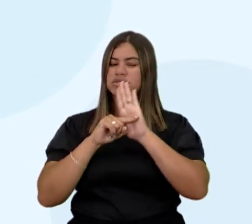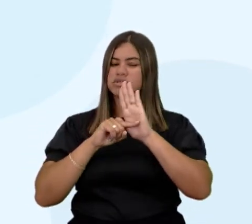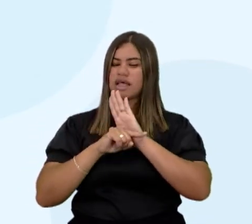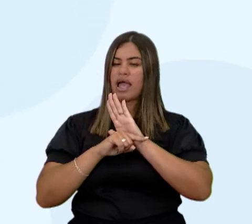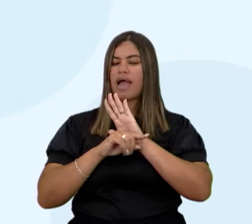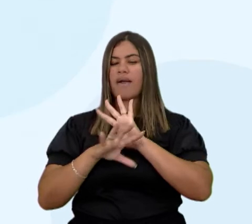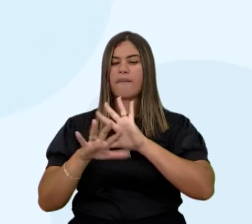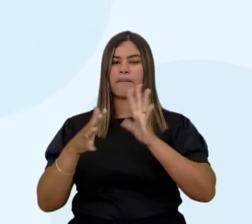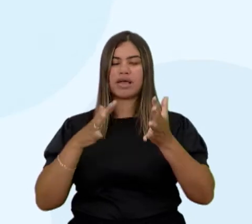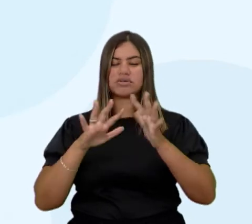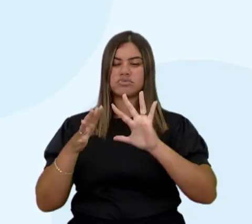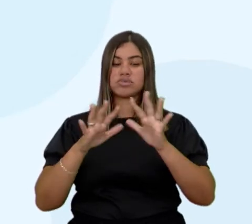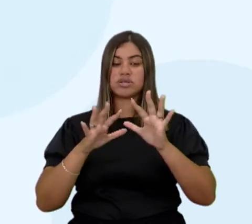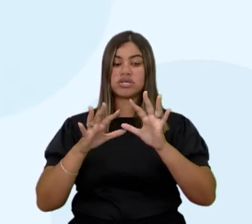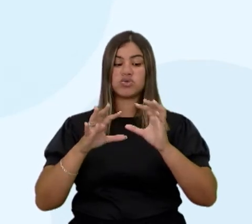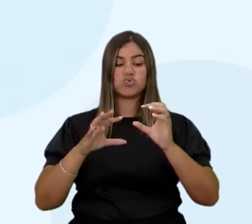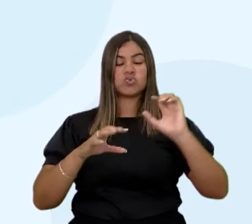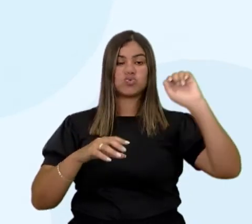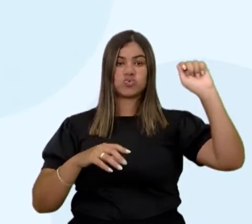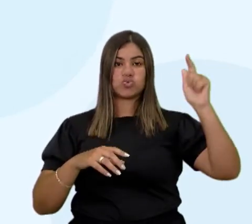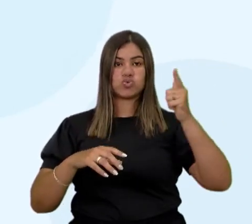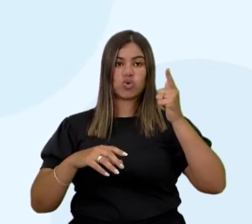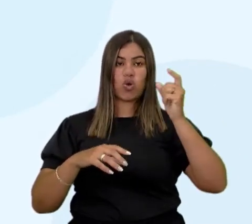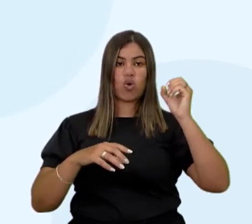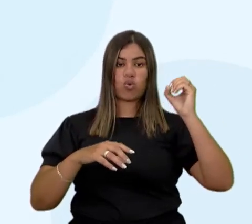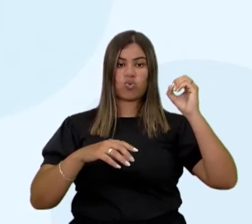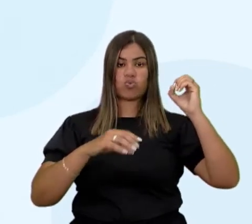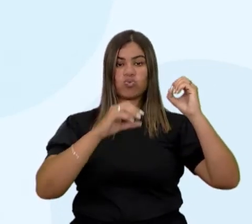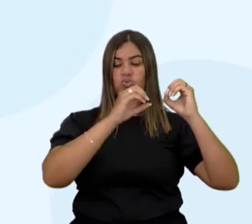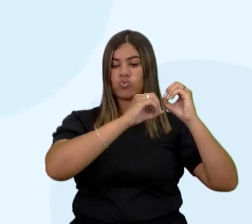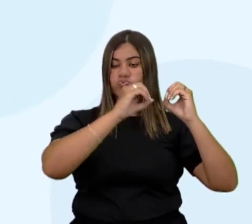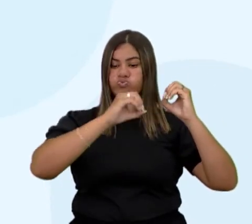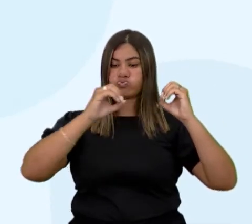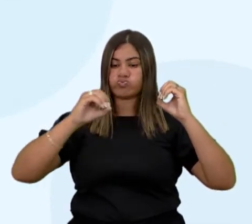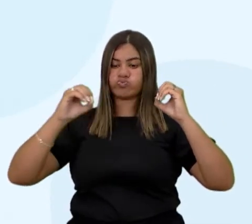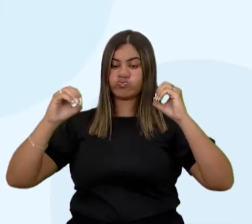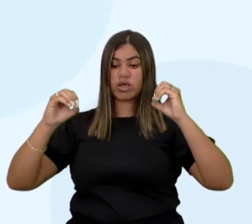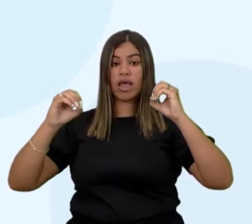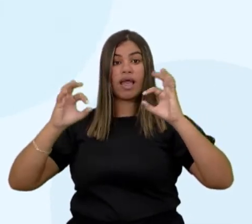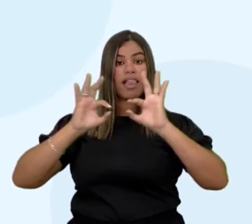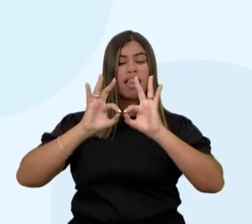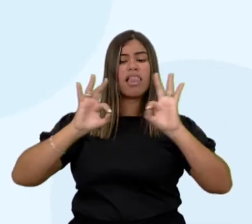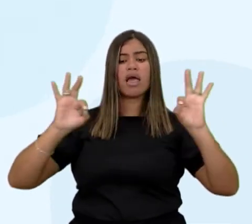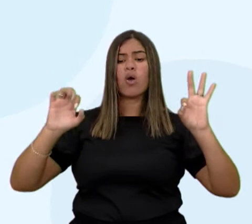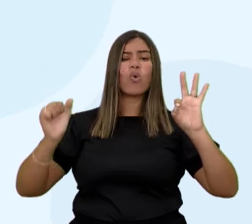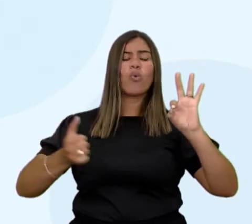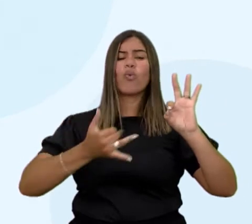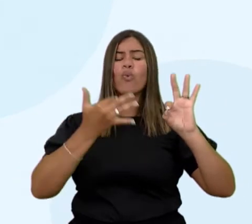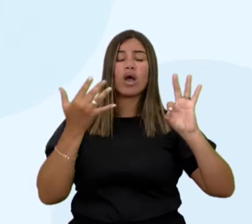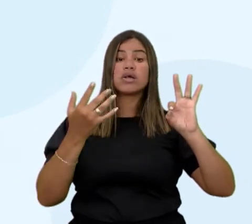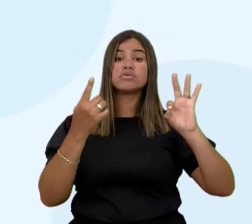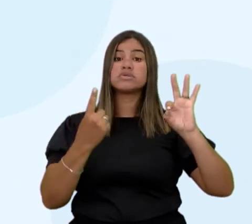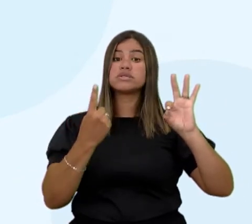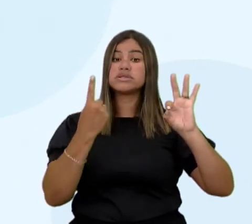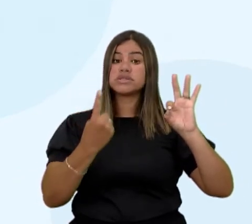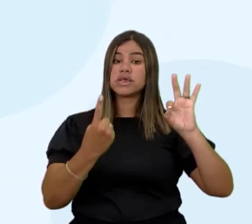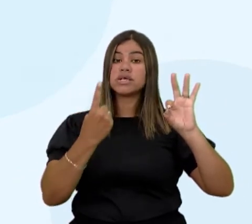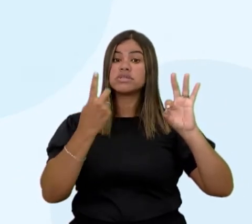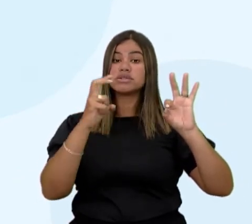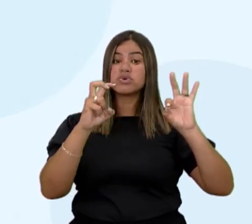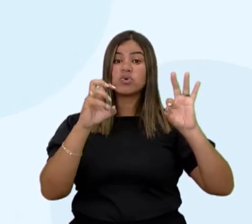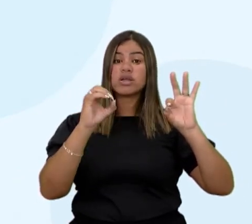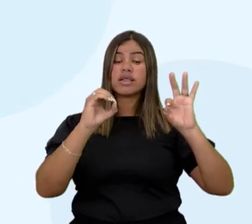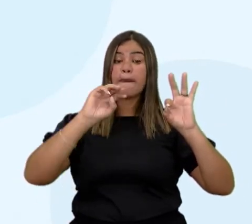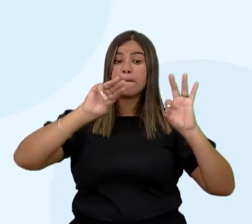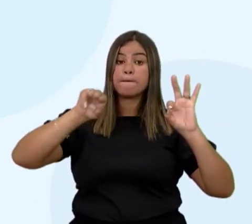Terra para o Sol é em torno de quase 150 milhões de quilômetros, tá certo? Isso aí é uma